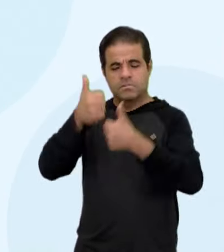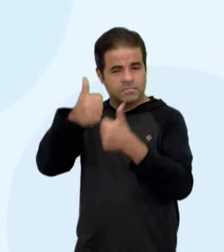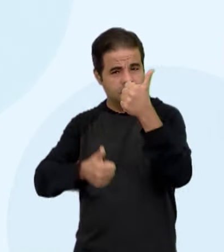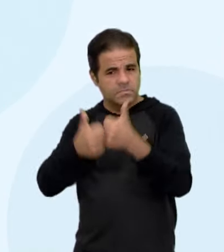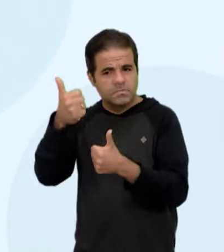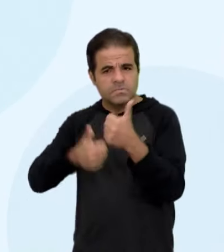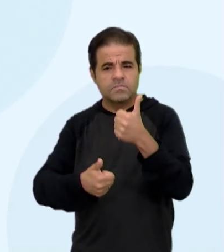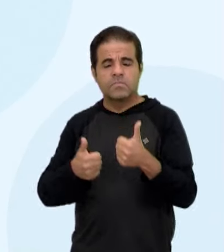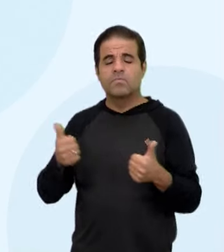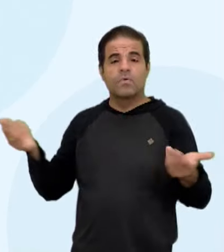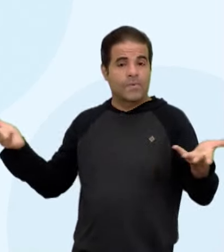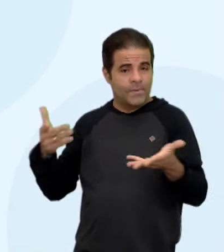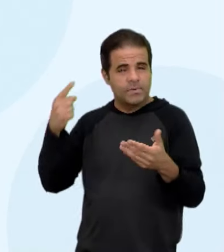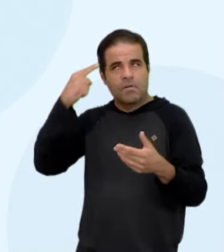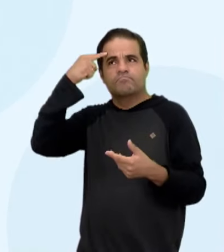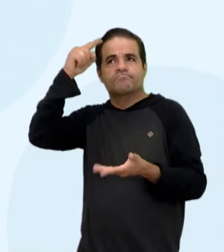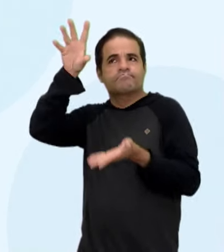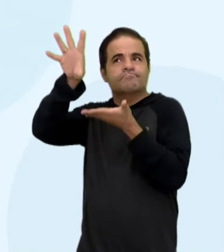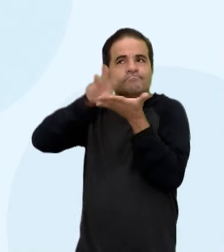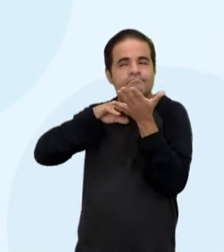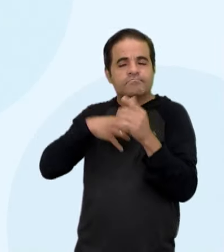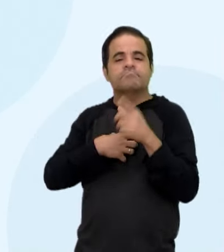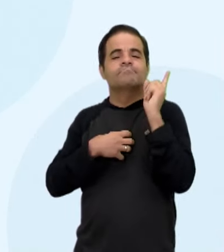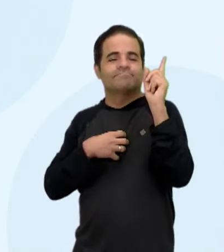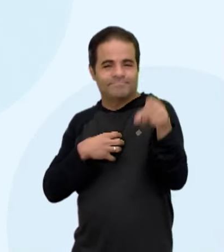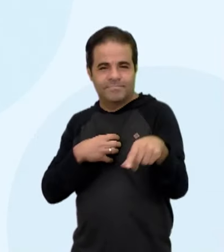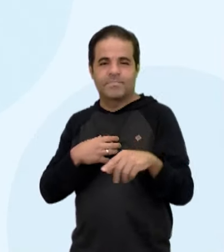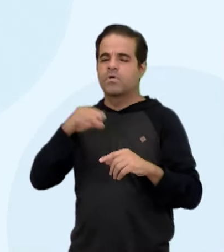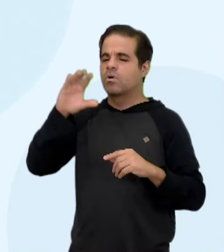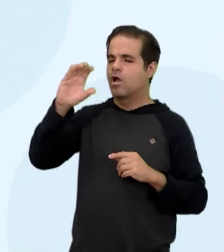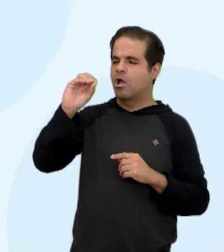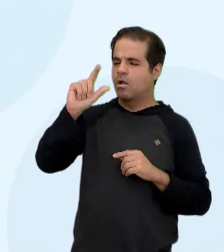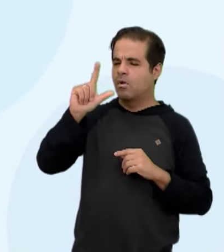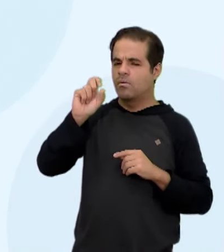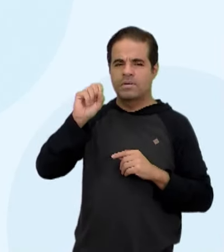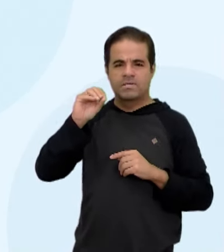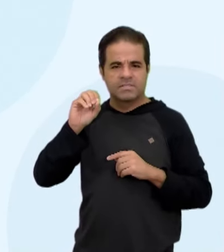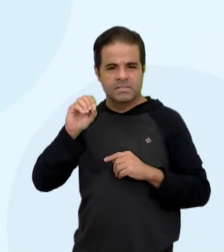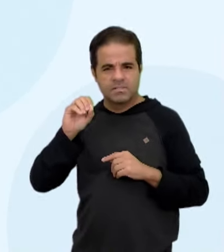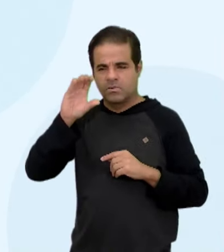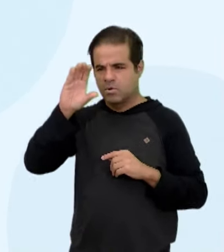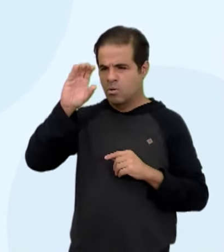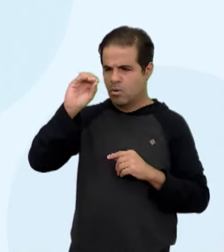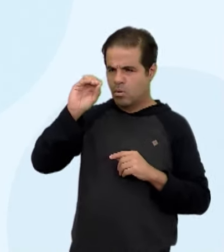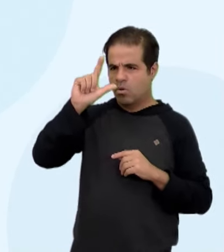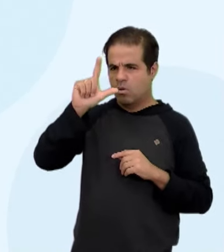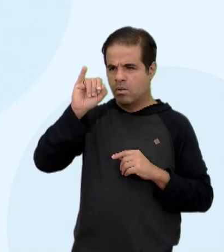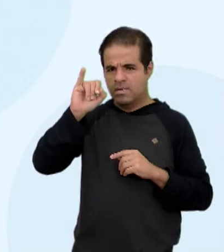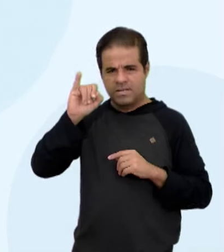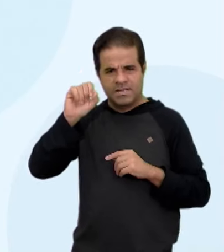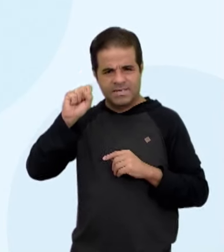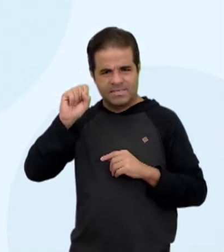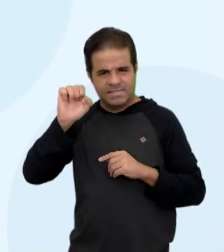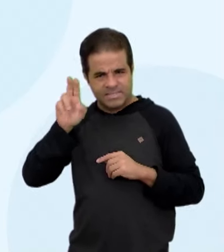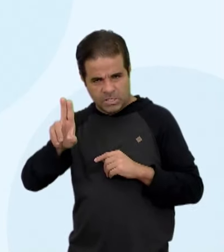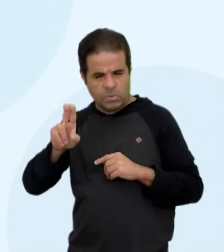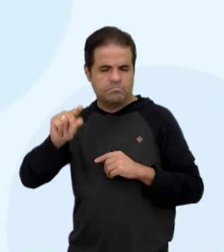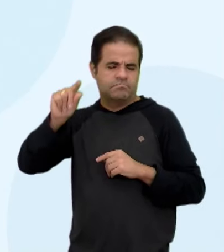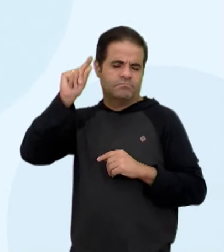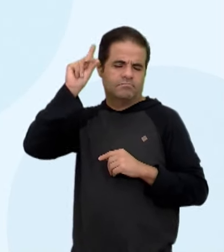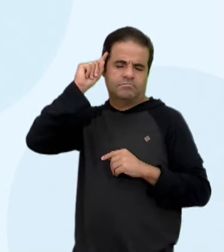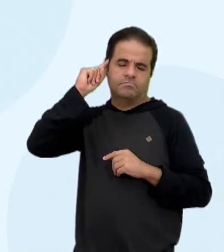os estádios de futebol se inspiram aí, né, nessas construções da antiguidade. Bem interessante,